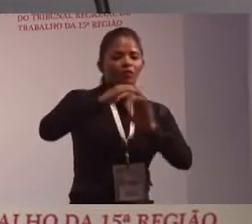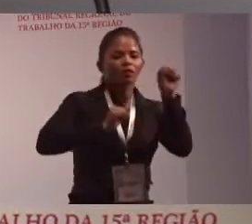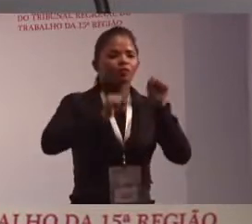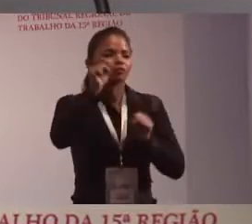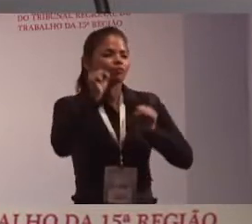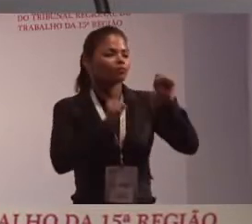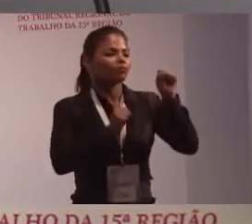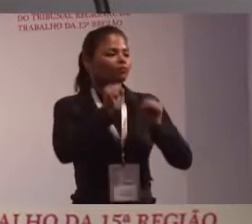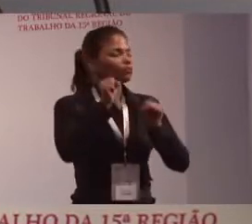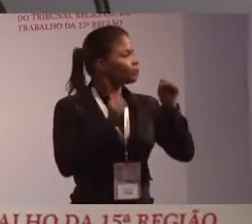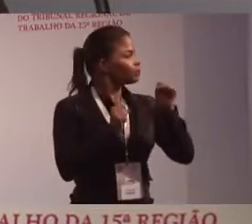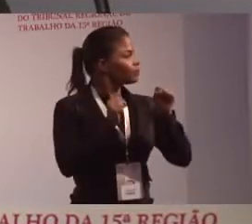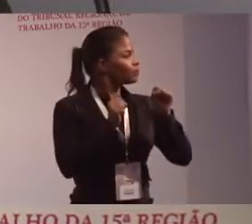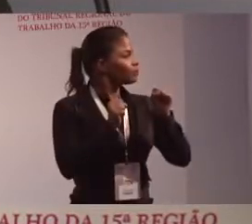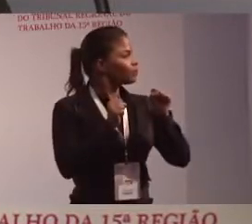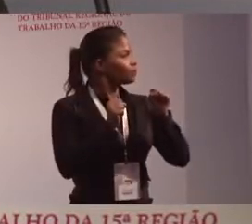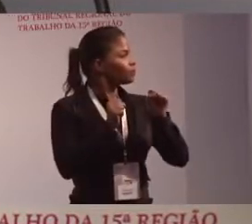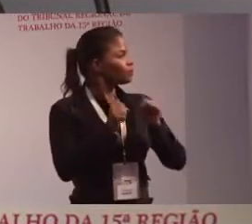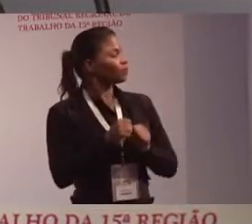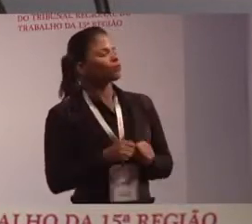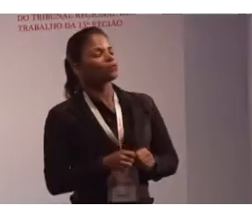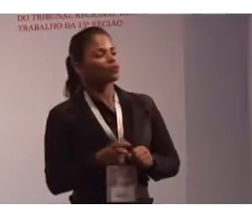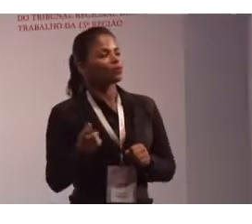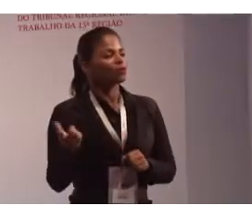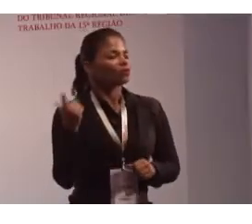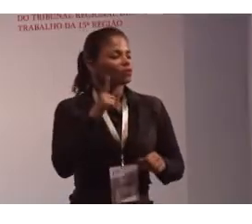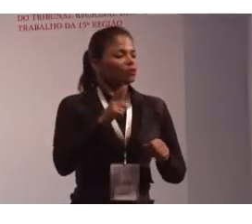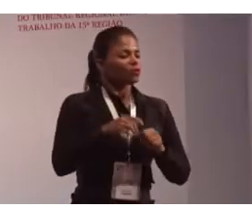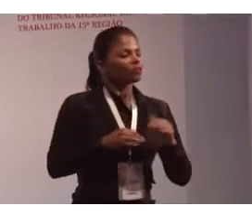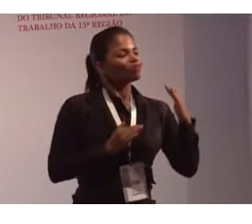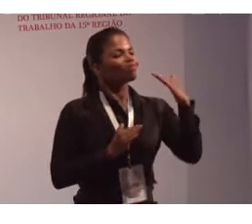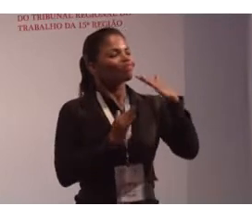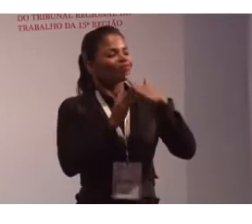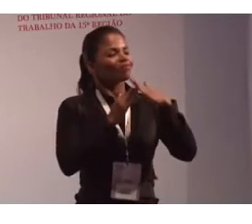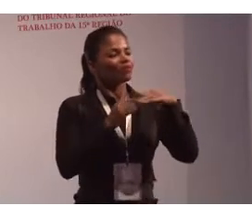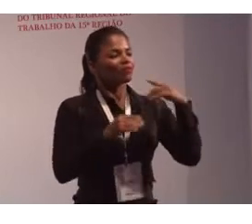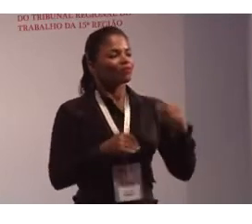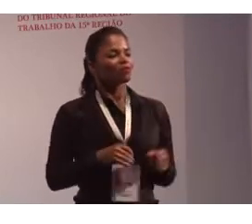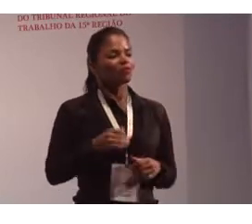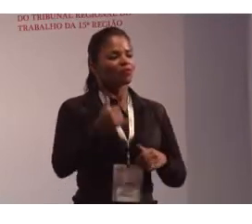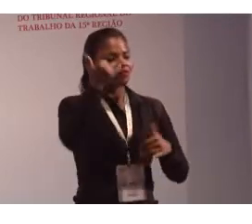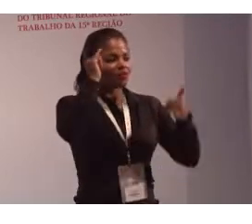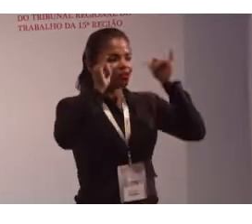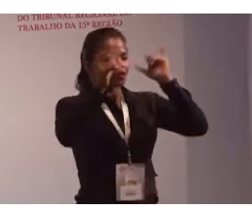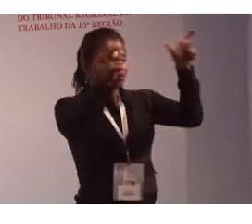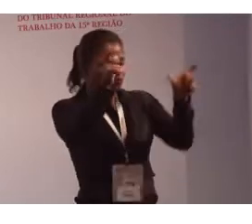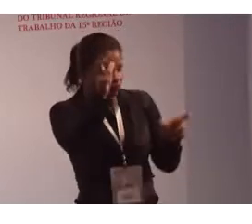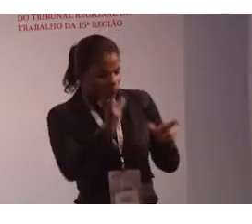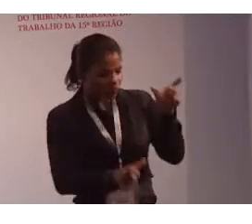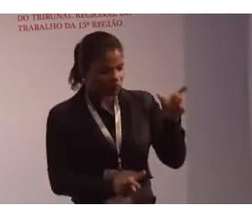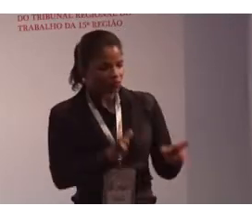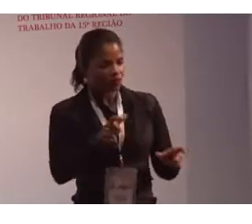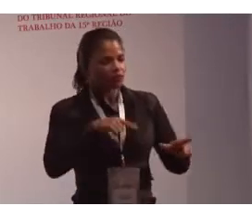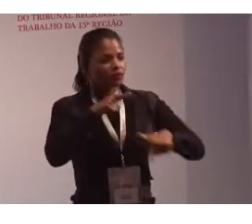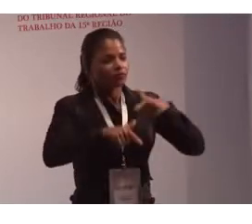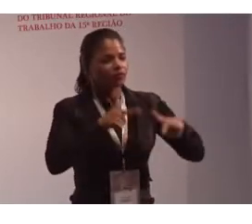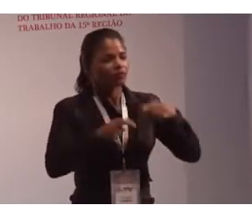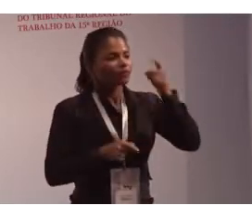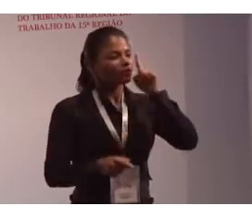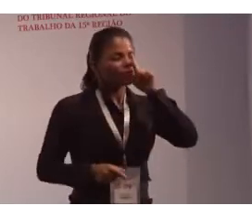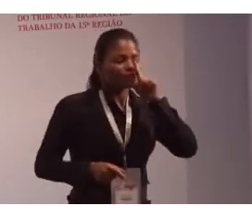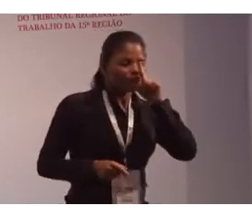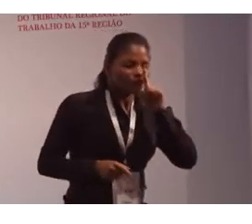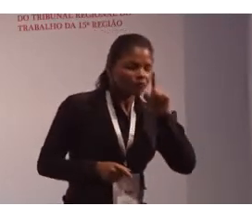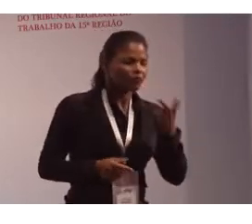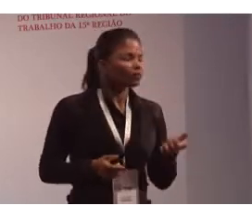também coloca oportunidades e desafios, principalmente de poupar as pessoas daqueles trabalhos que são mais perigosos, né,